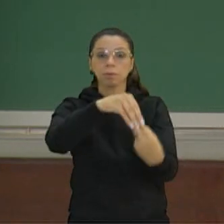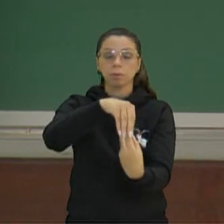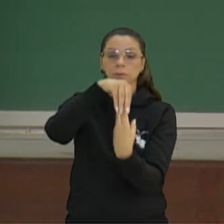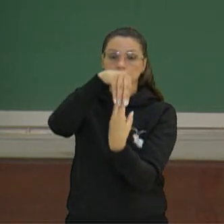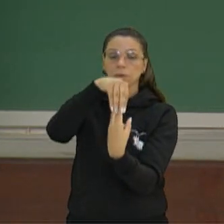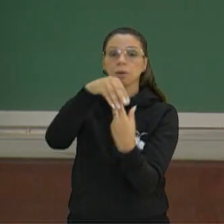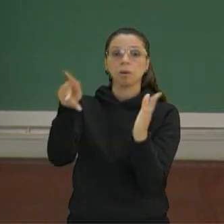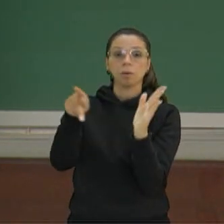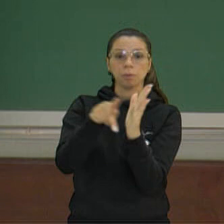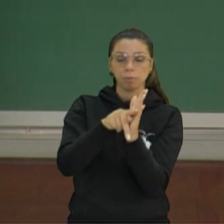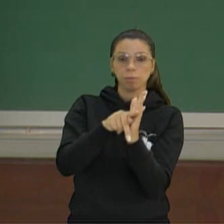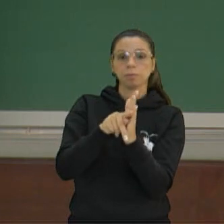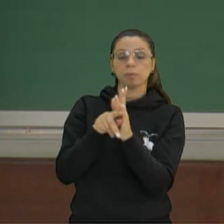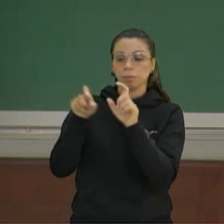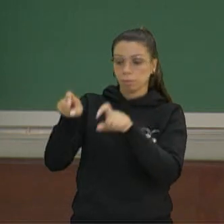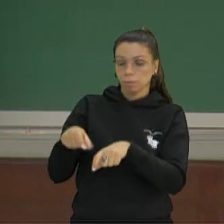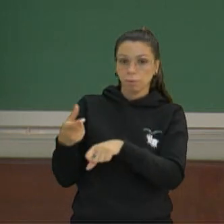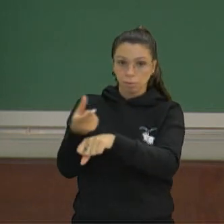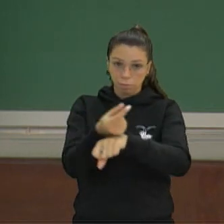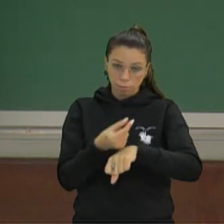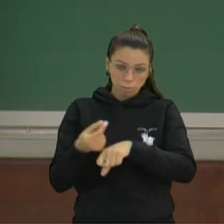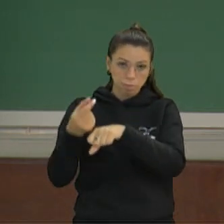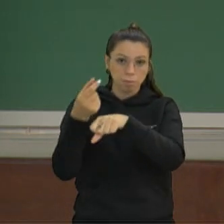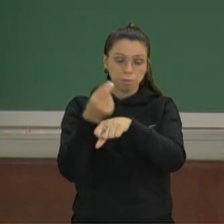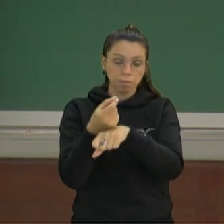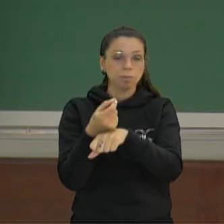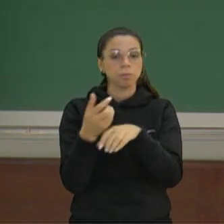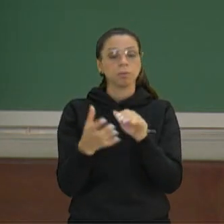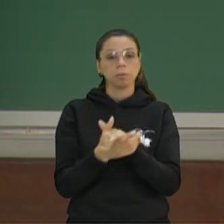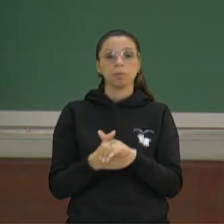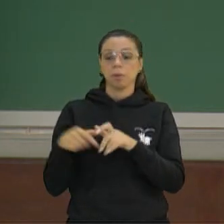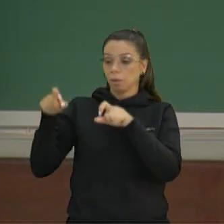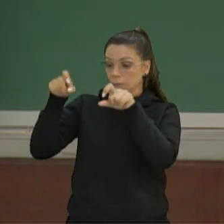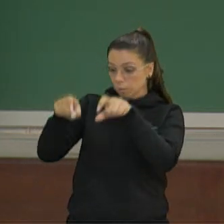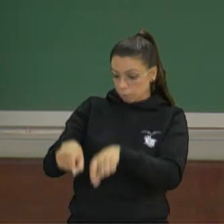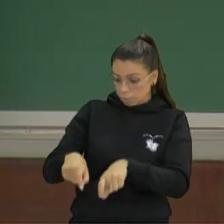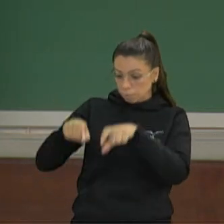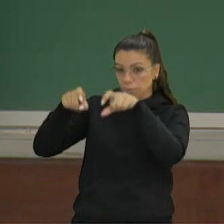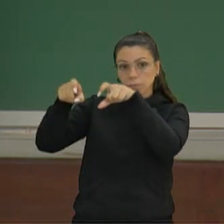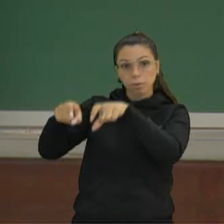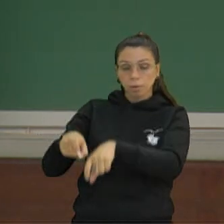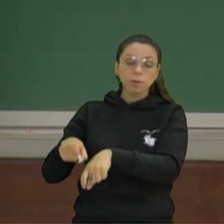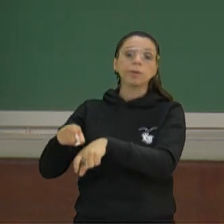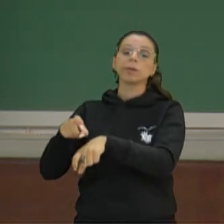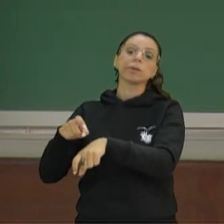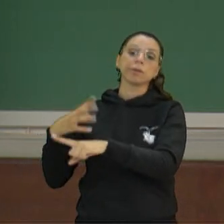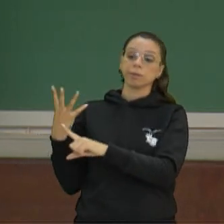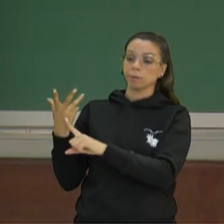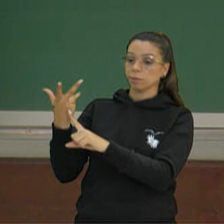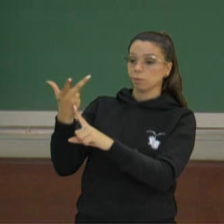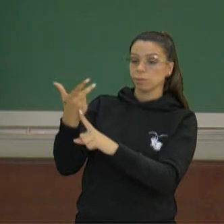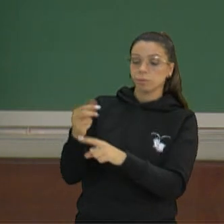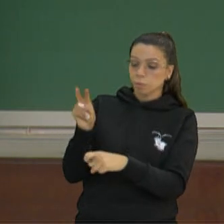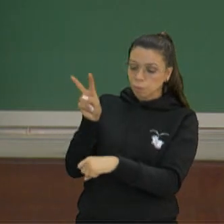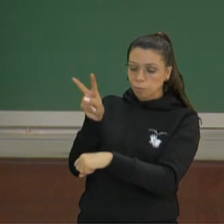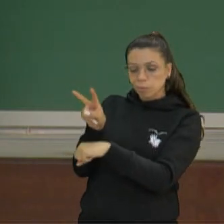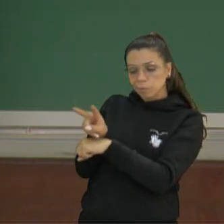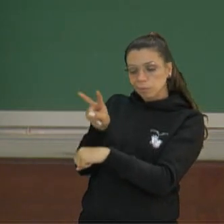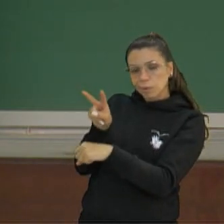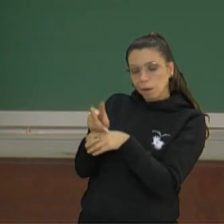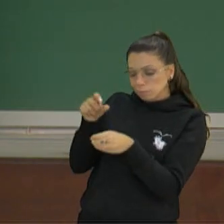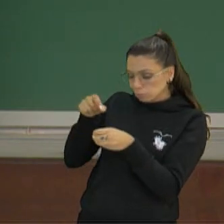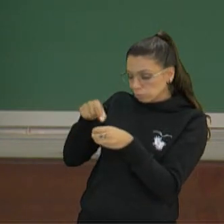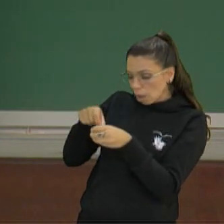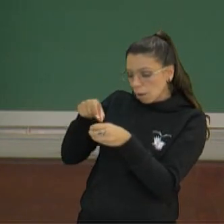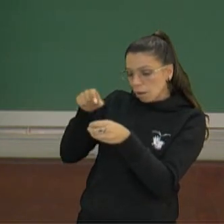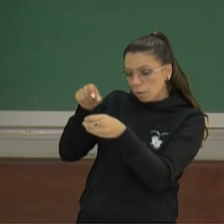setor primário da economia, né? Então, a agricultura é aquela arte de cultivar, né? A